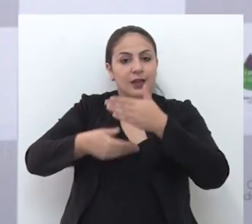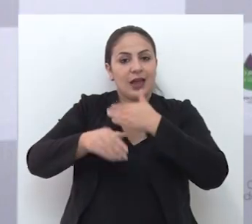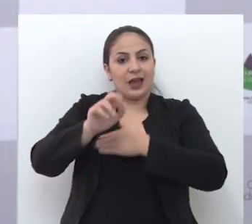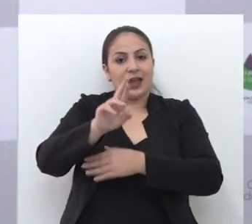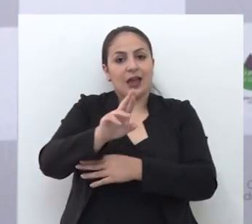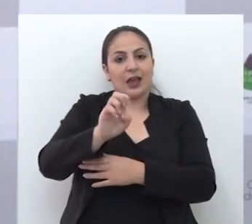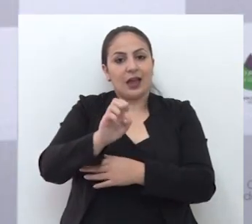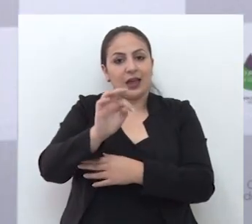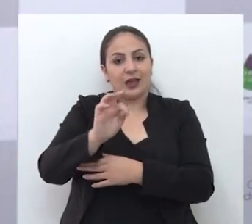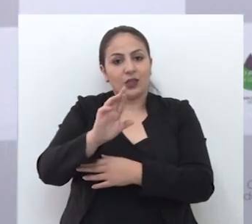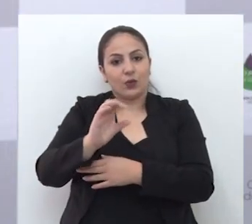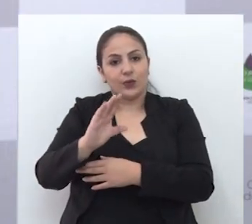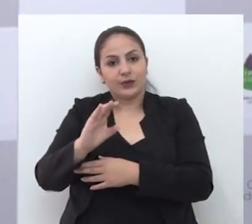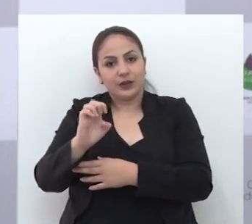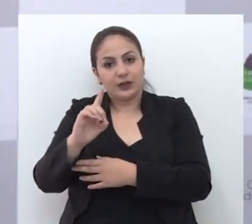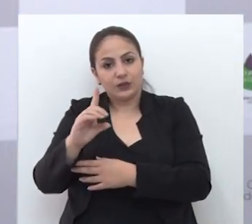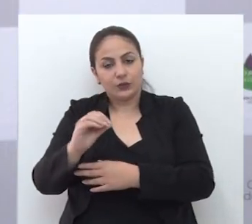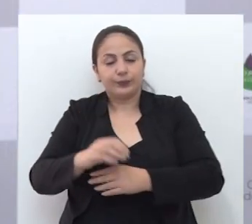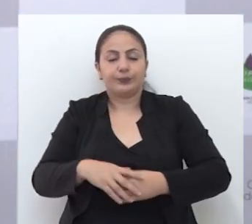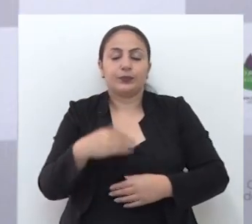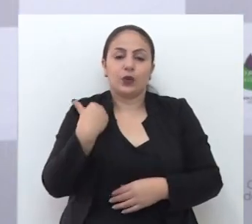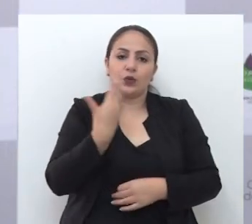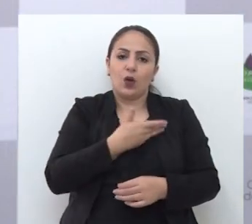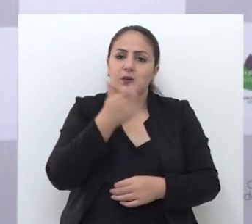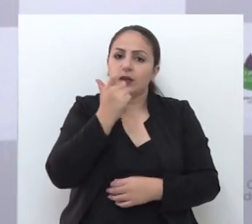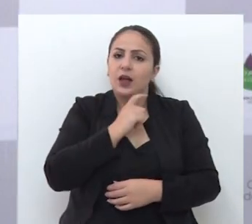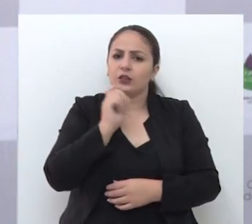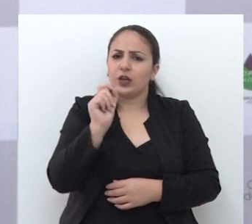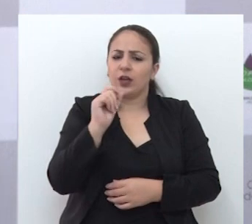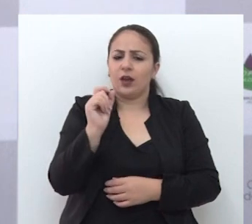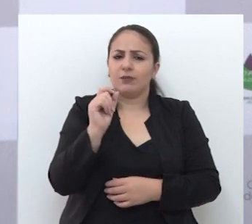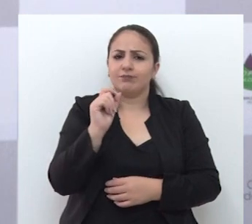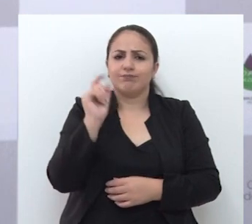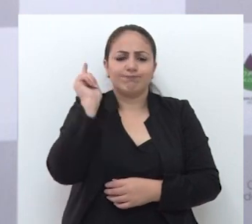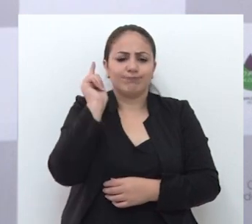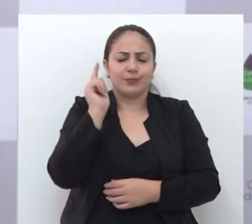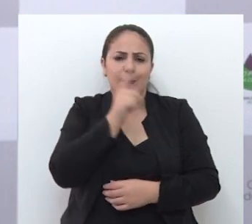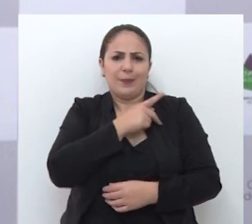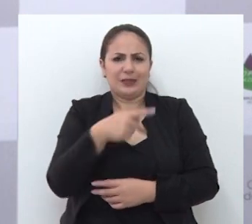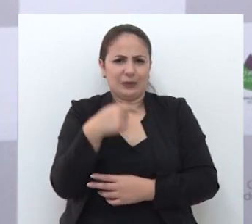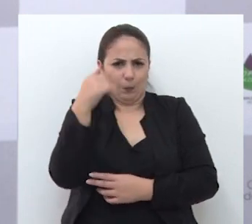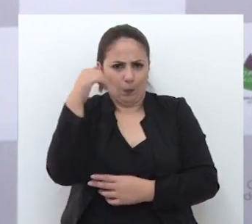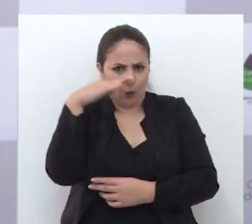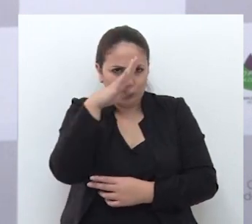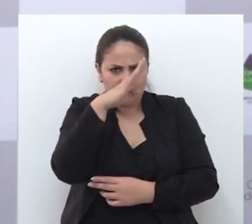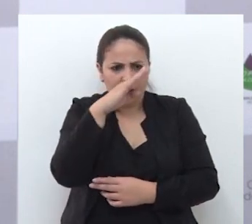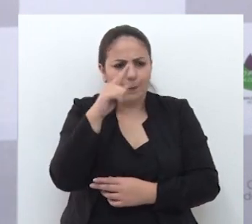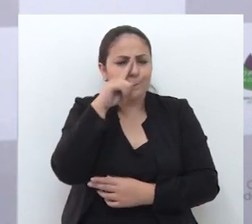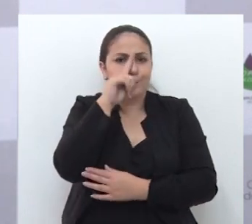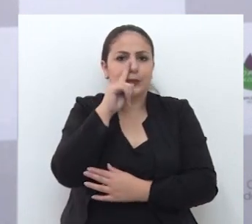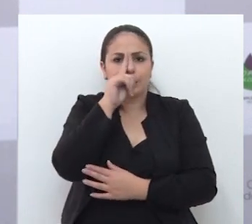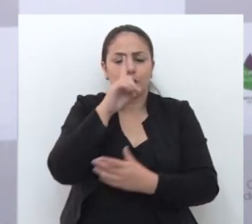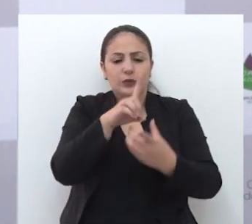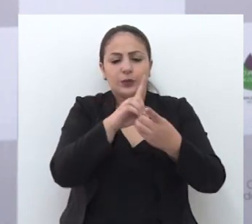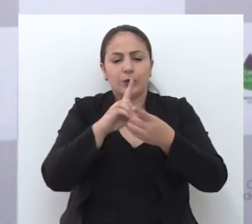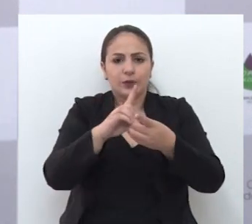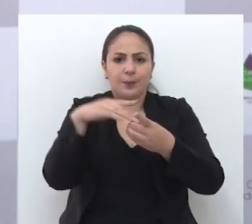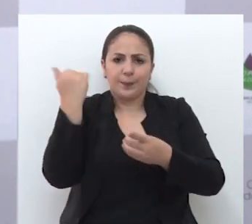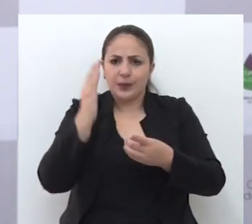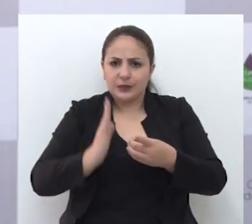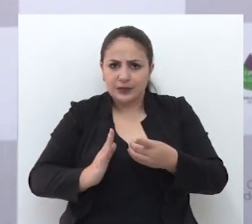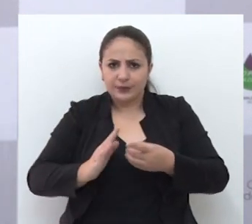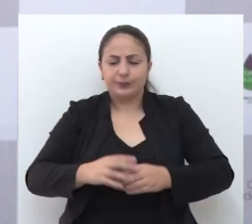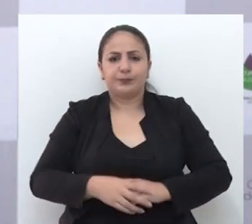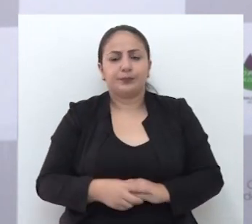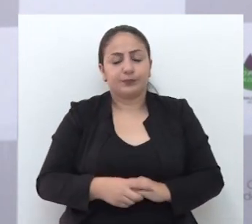Nós consideramos a candidatura de Bolsonaro e aquilo que ele representa algo extremamente perigoso para a democracia brasileira